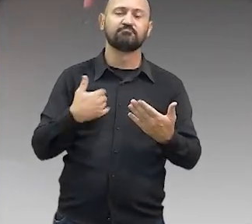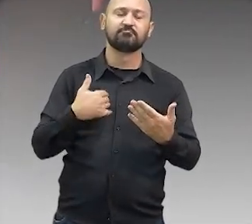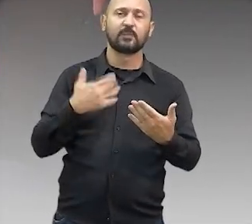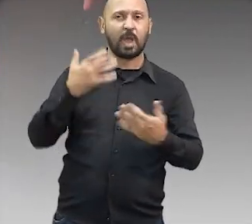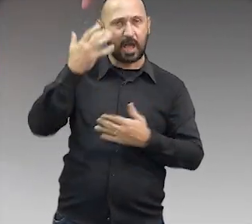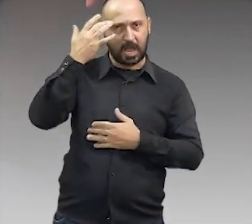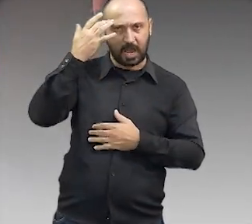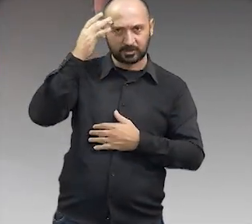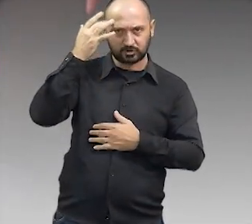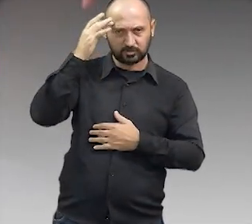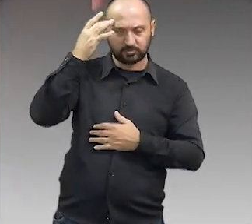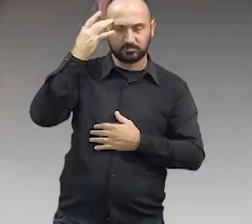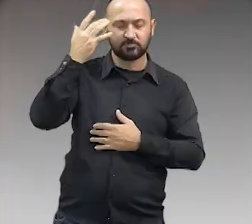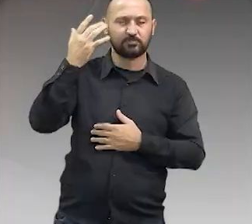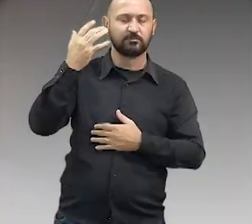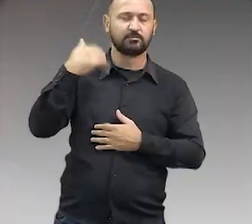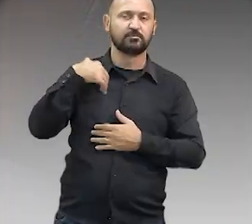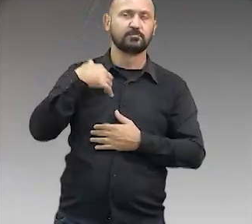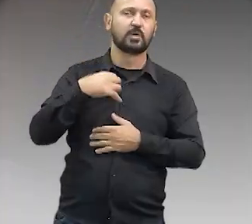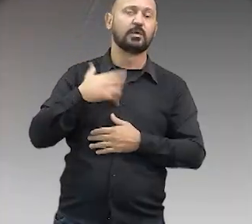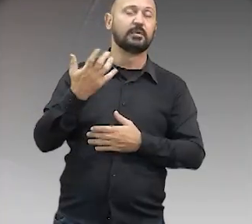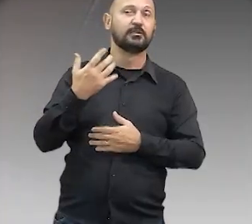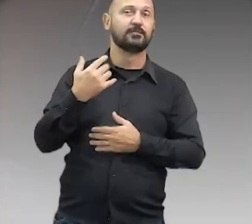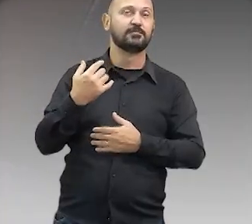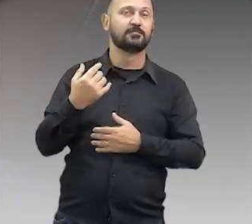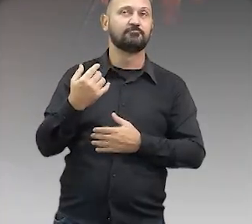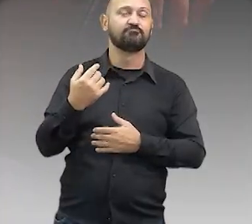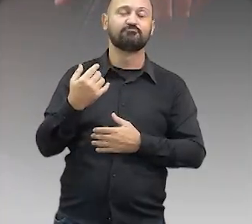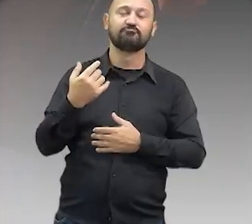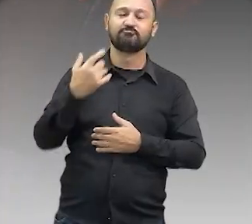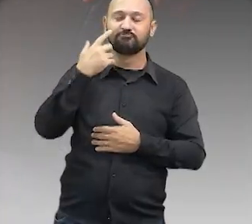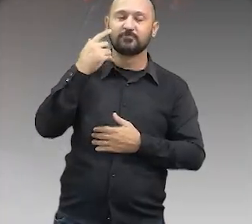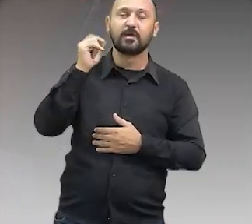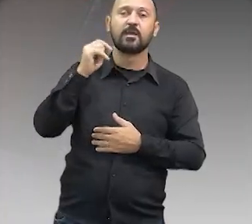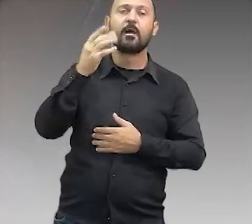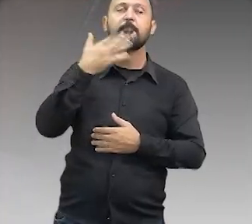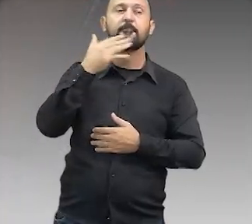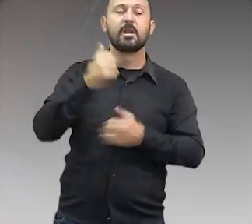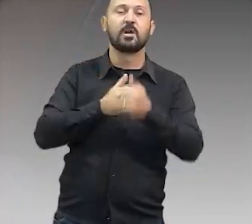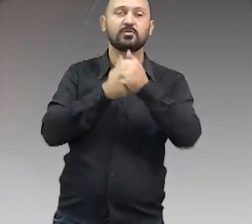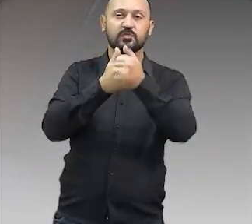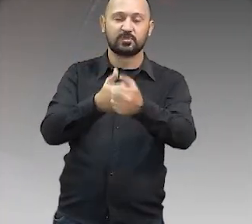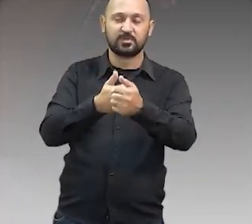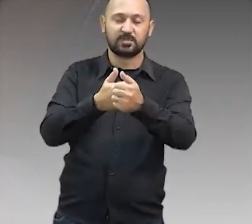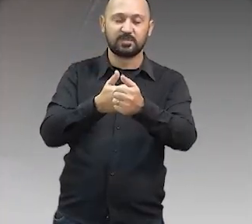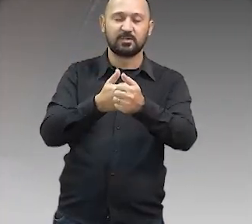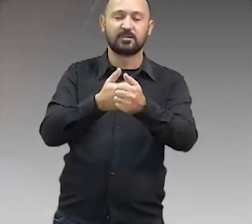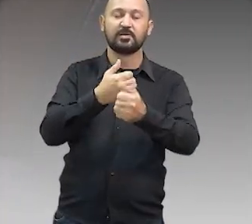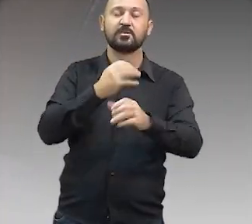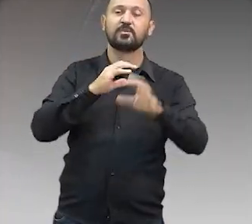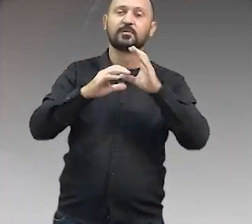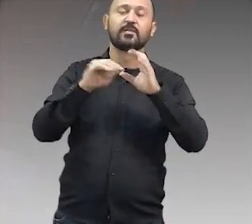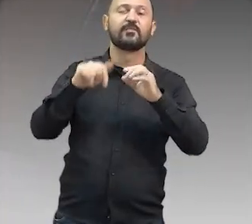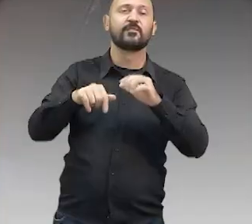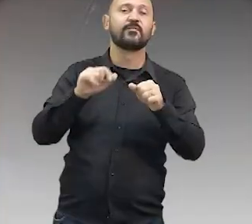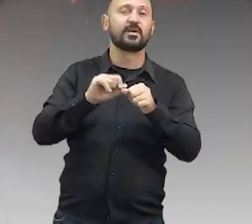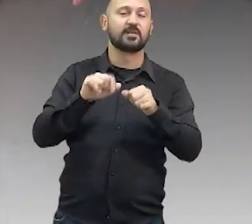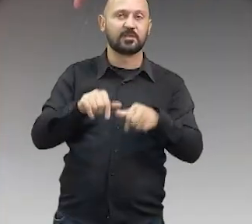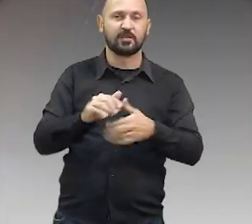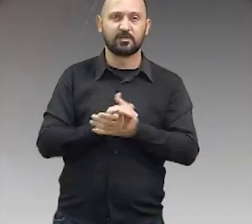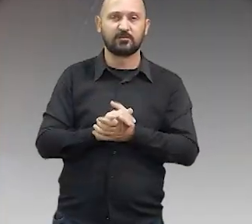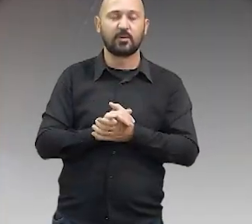Fizemos eu acho que, é suspeito falar isso, mas eu acho que foi a melhor assessoria de imprensa que foi feita